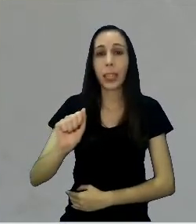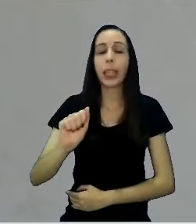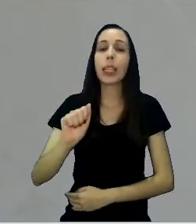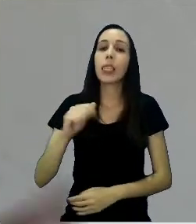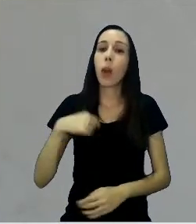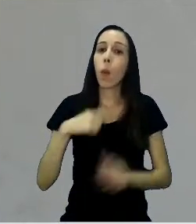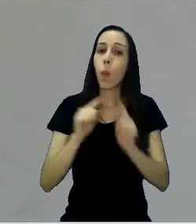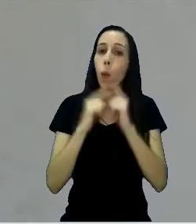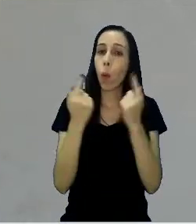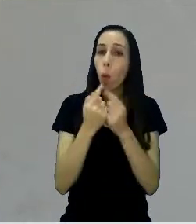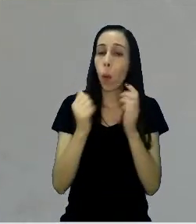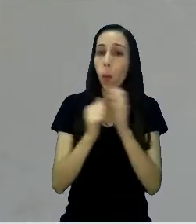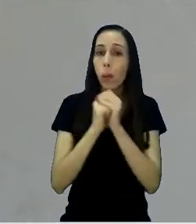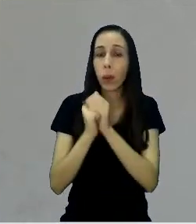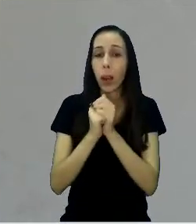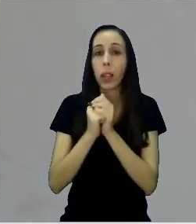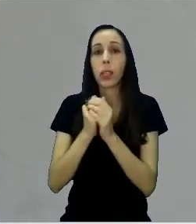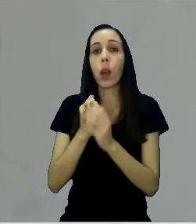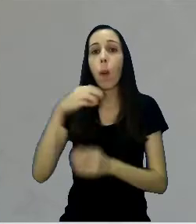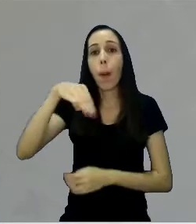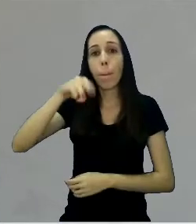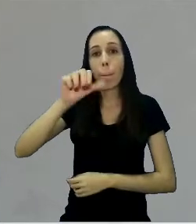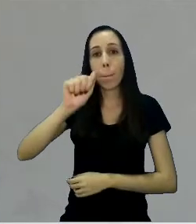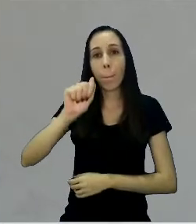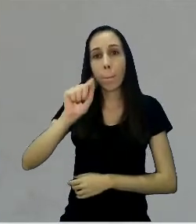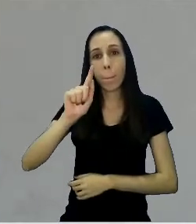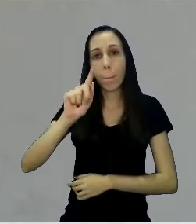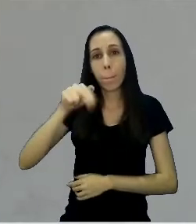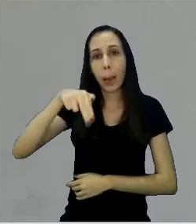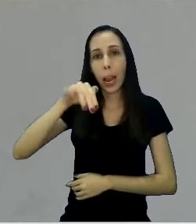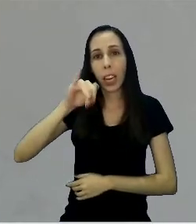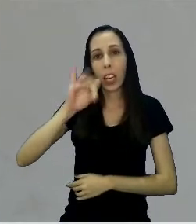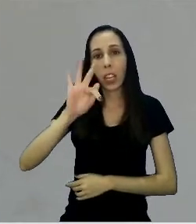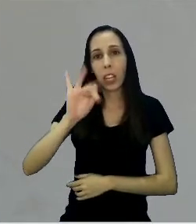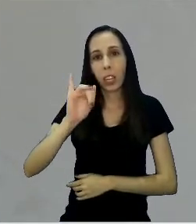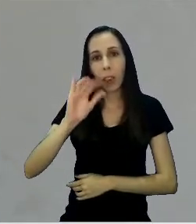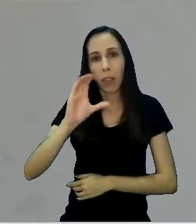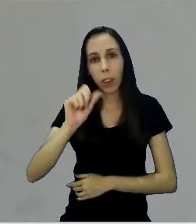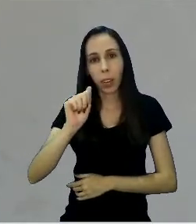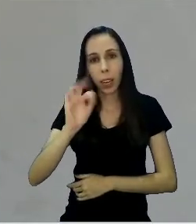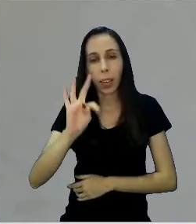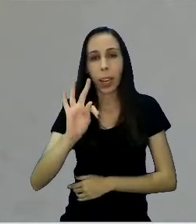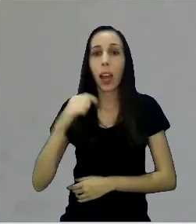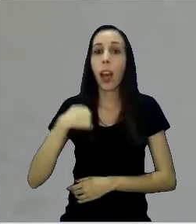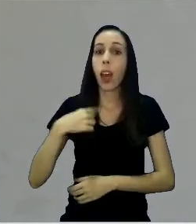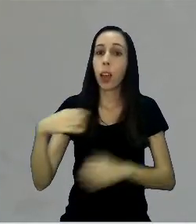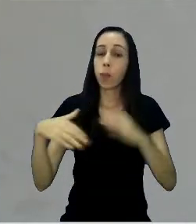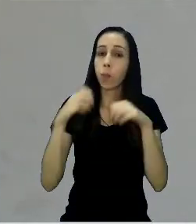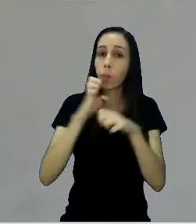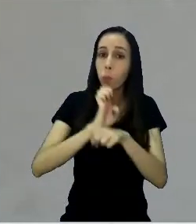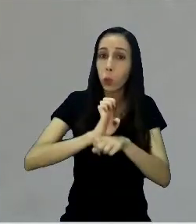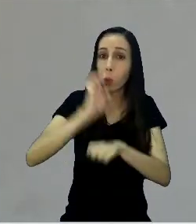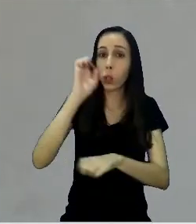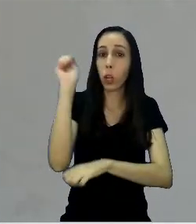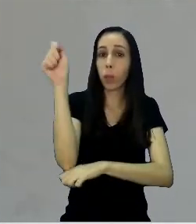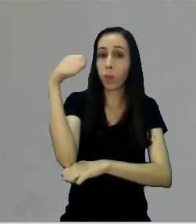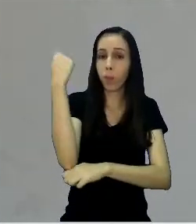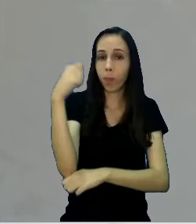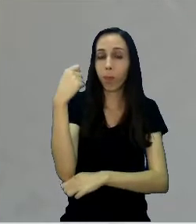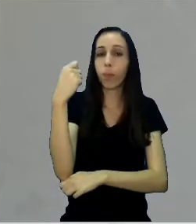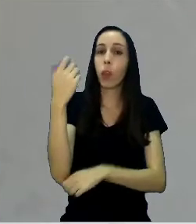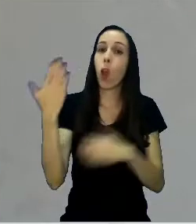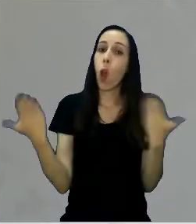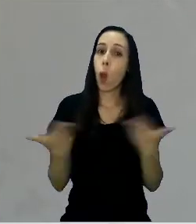em Caxias do Sul, Rio Grande do Sul. E atualmente eu sirvo ao Senhor na coordenação da